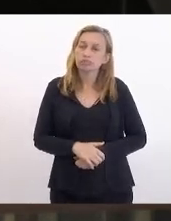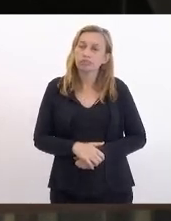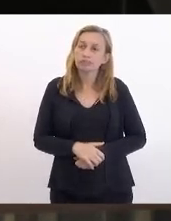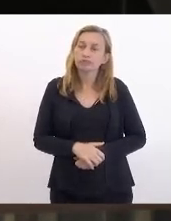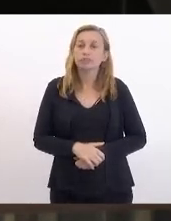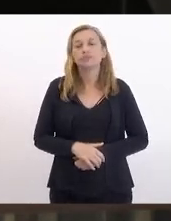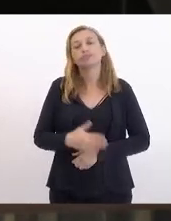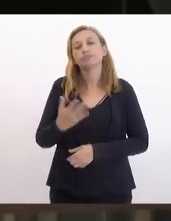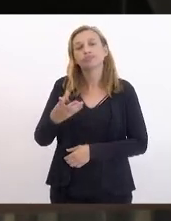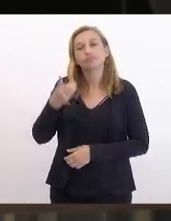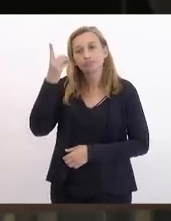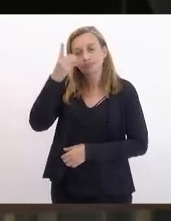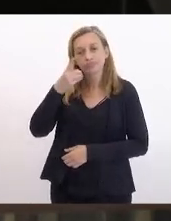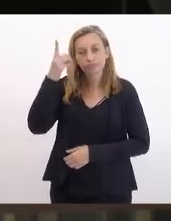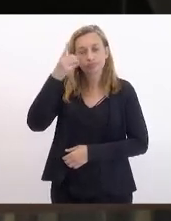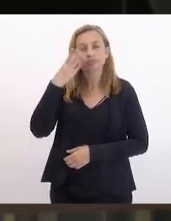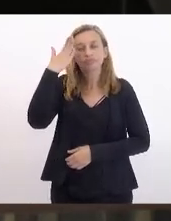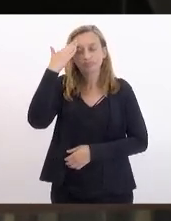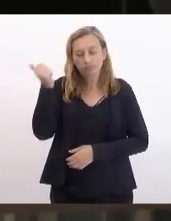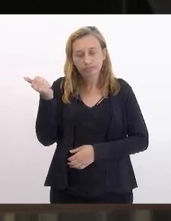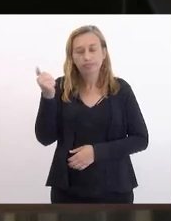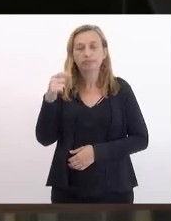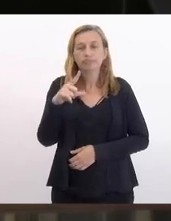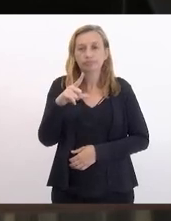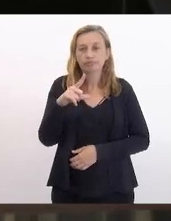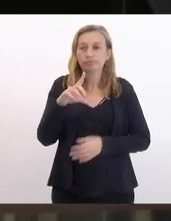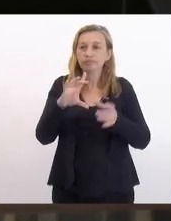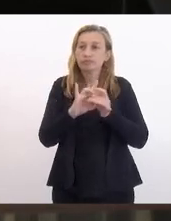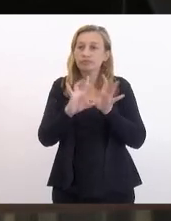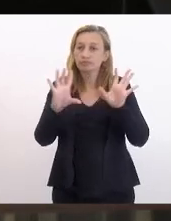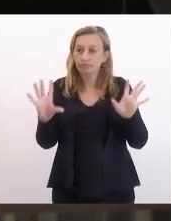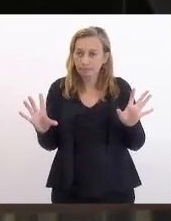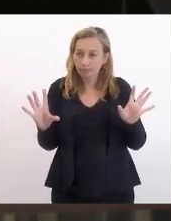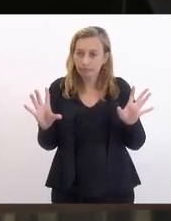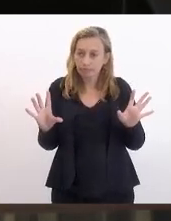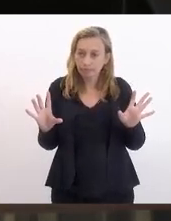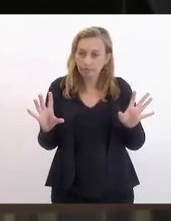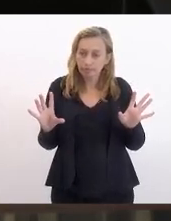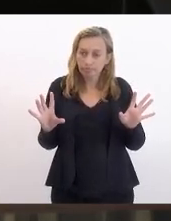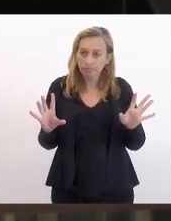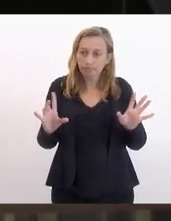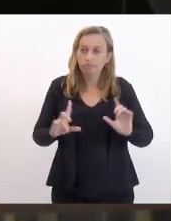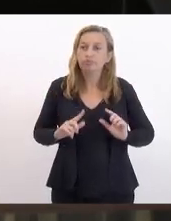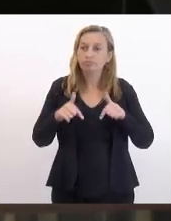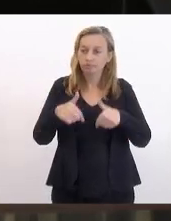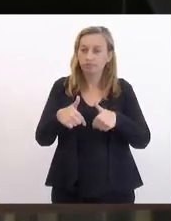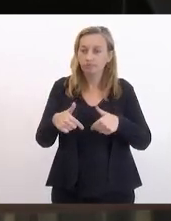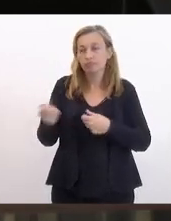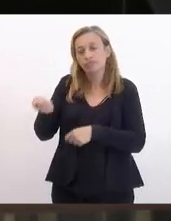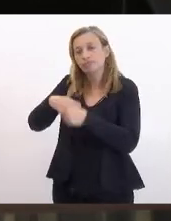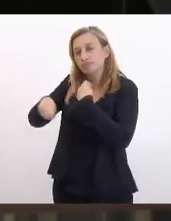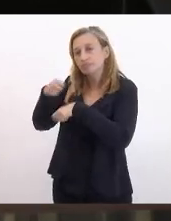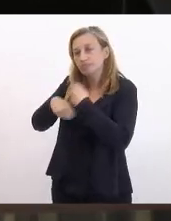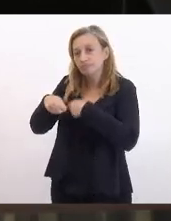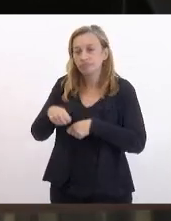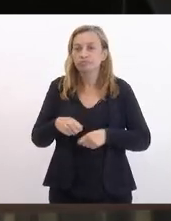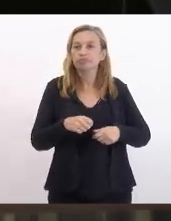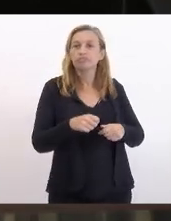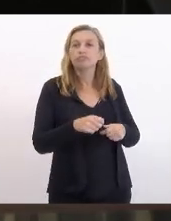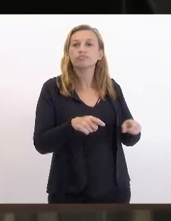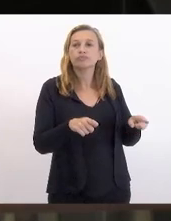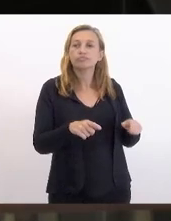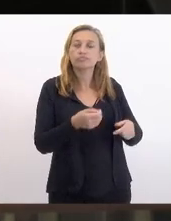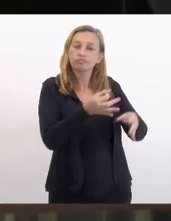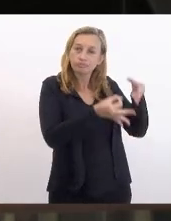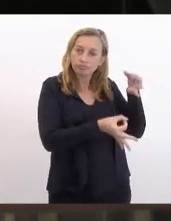o carro Deputado sabemos que a independência entre os atos administrativos e os